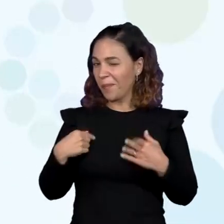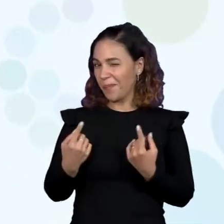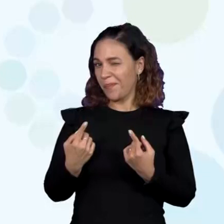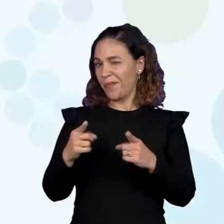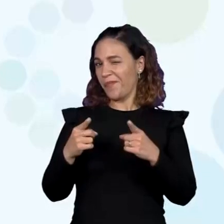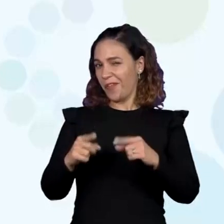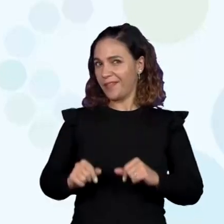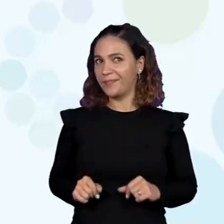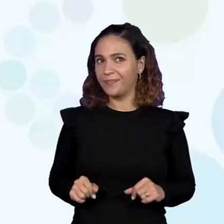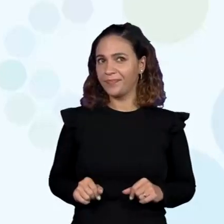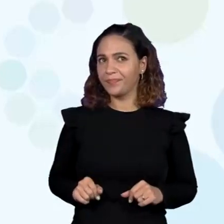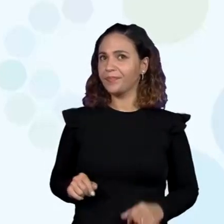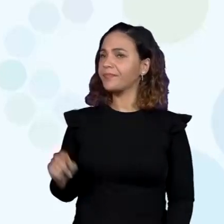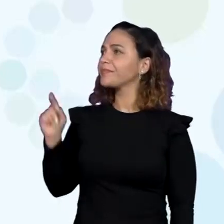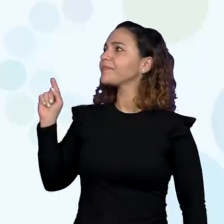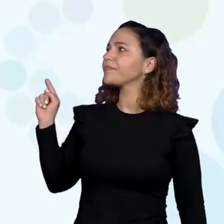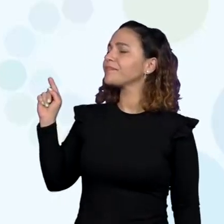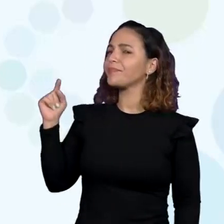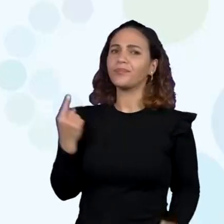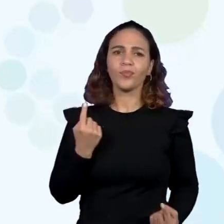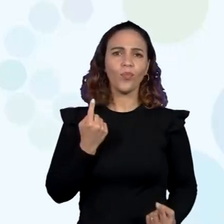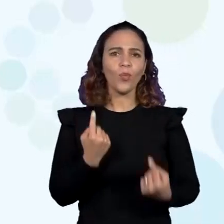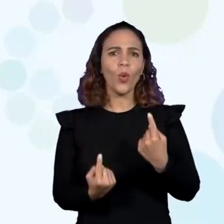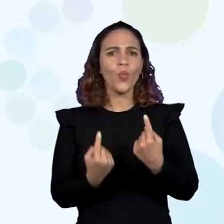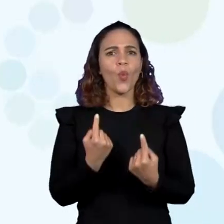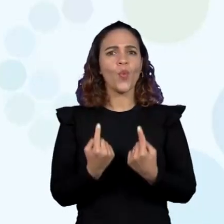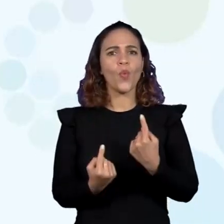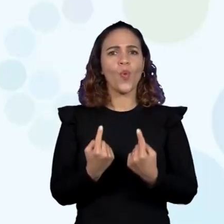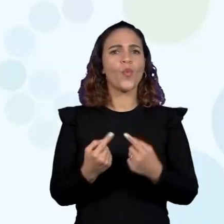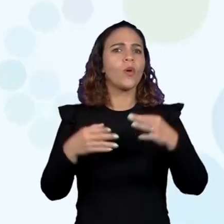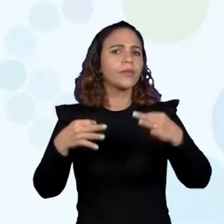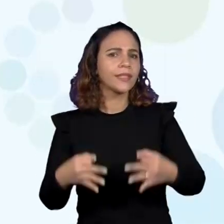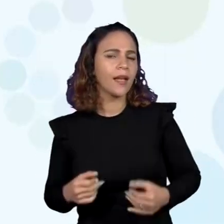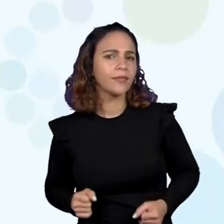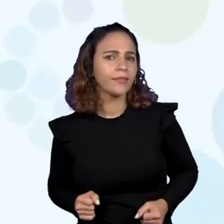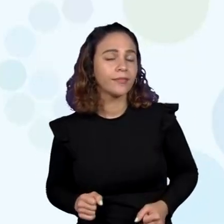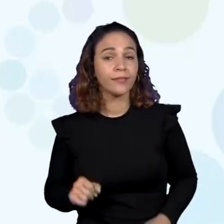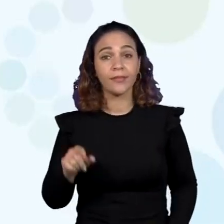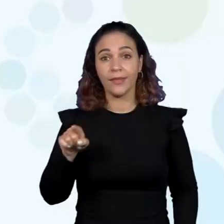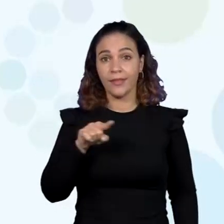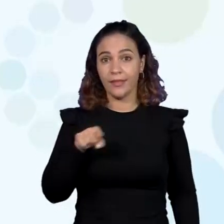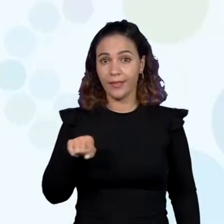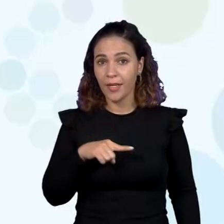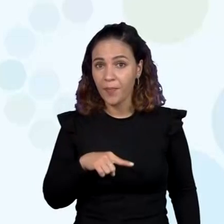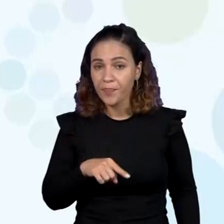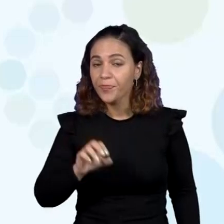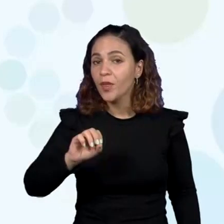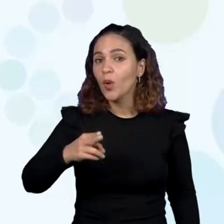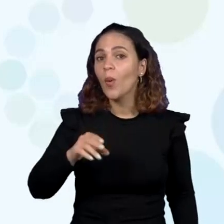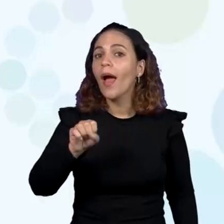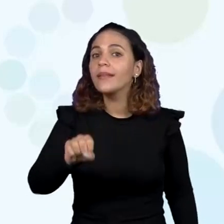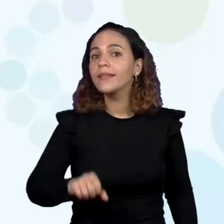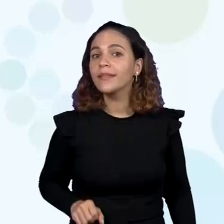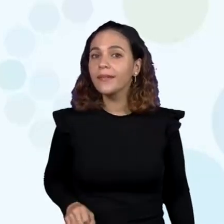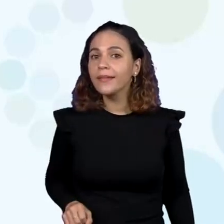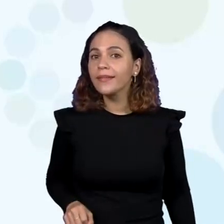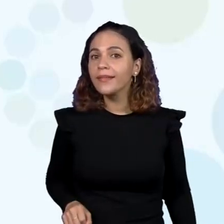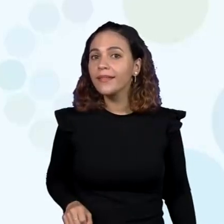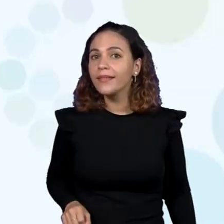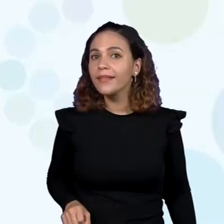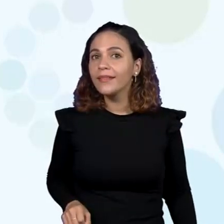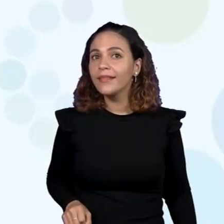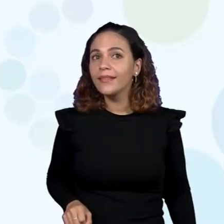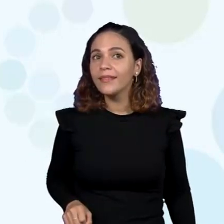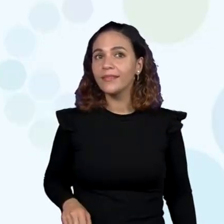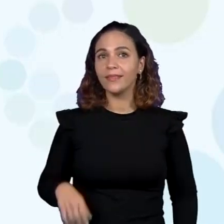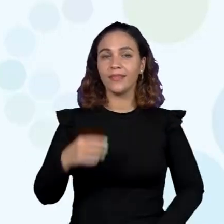escrevi, que beleza, beleza com Z. Ou beleza, beleza